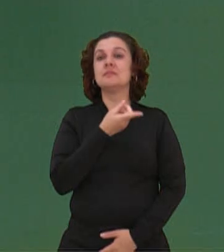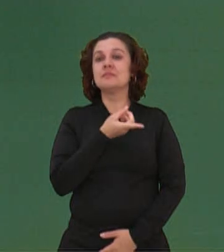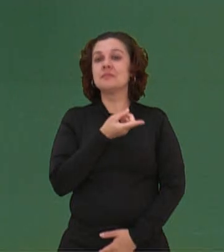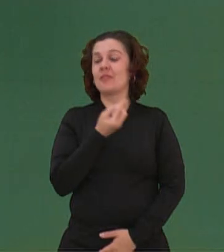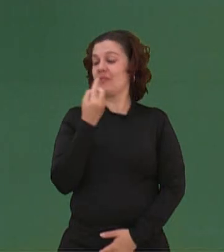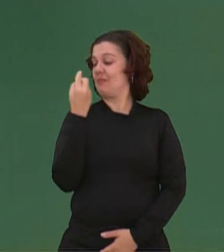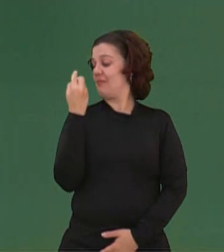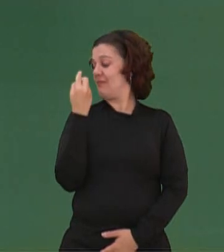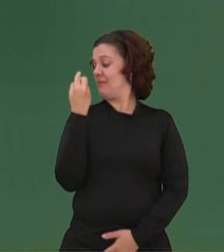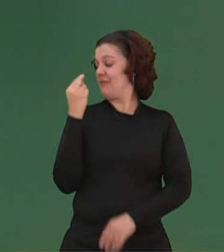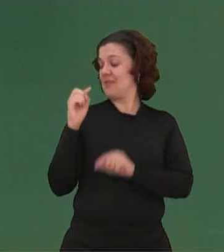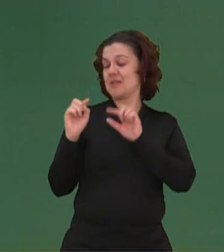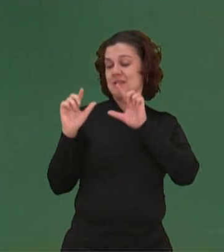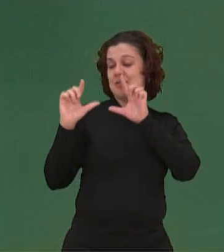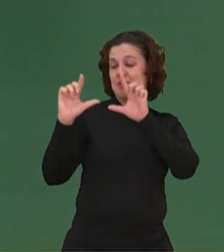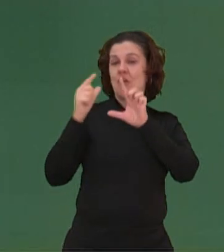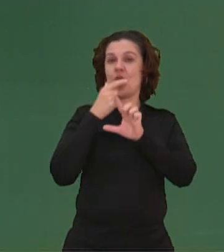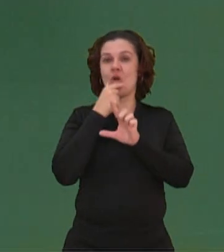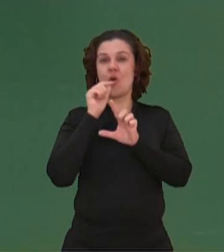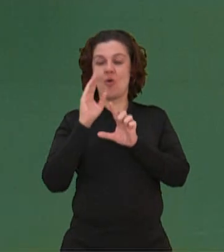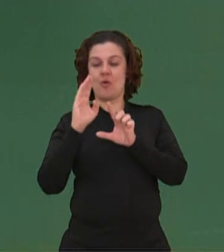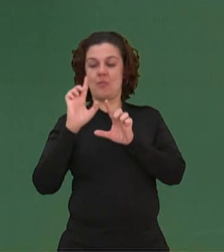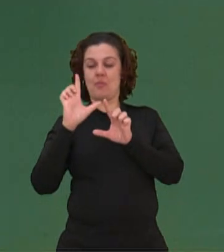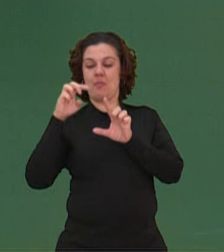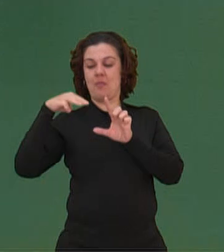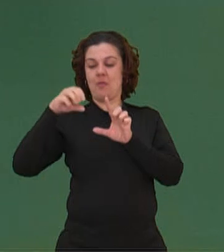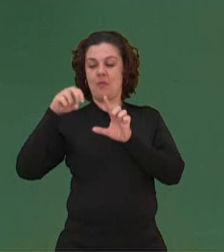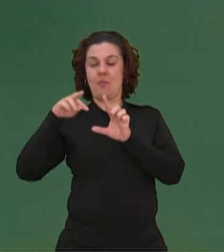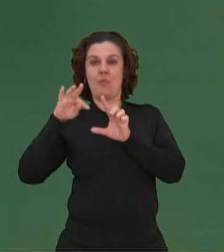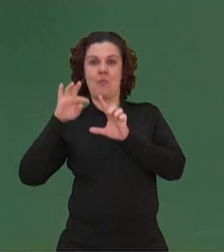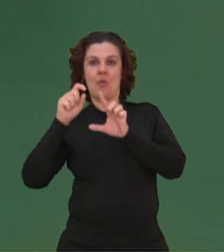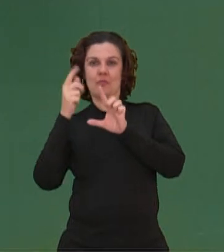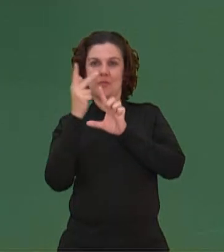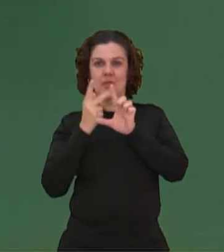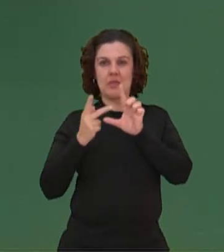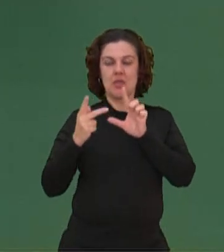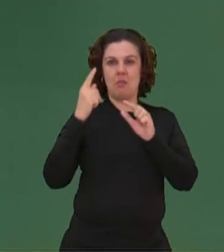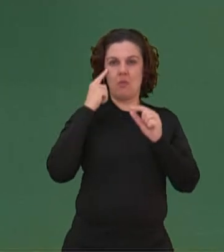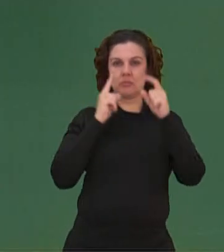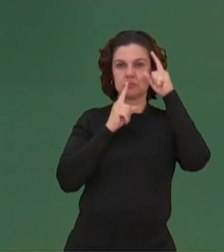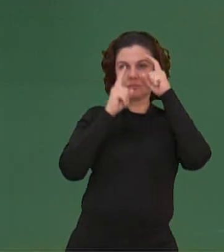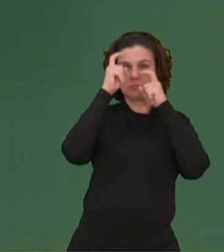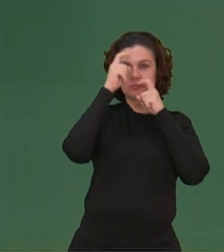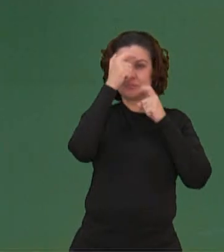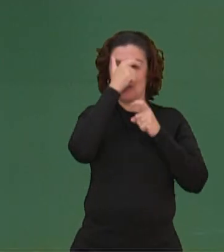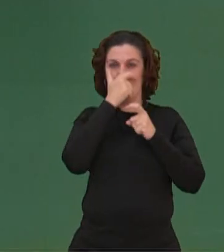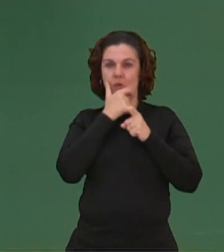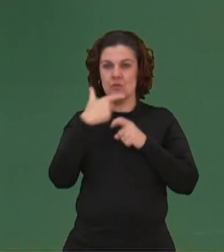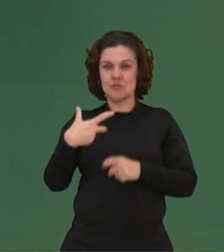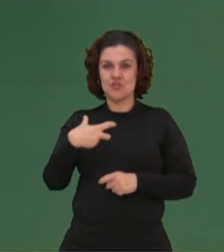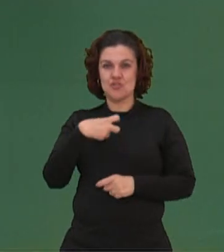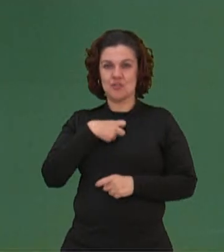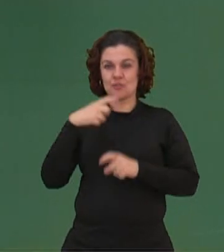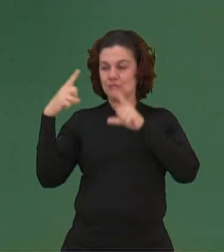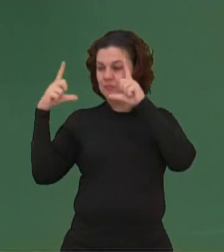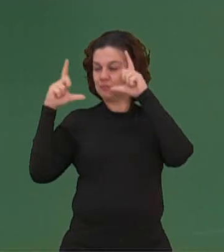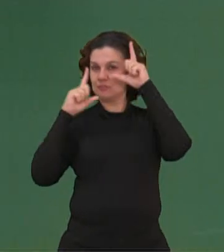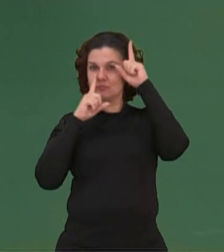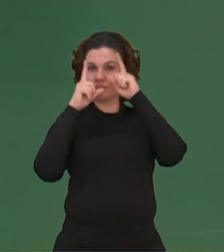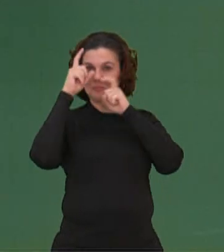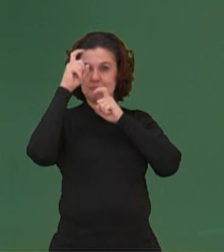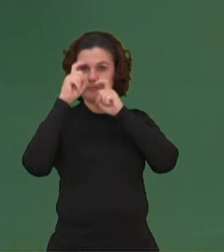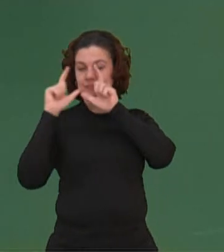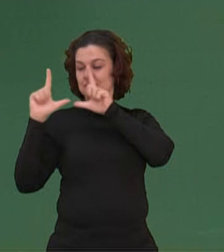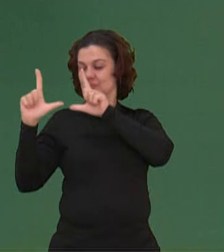Essa charge do cartunista Belmonte mostra, então, através dos rostos do Getúlio Vargas, as fases do